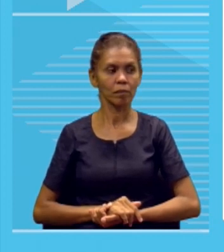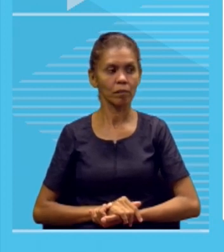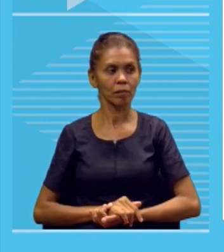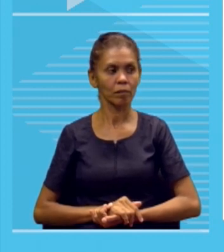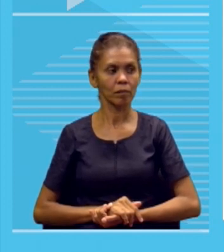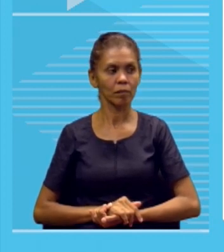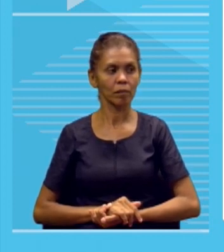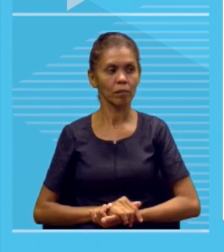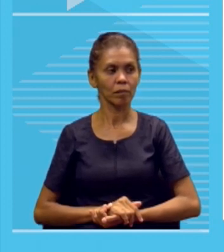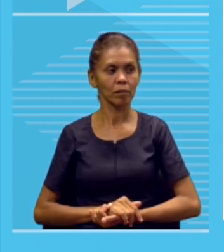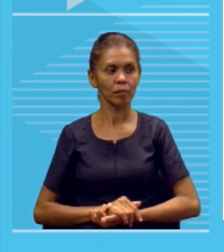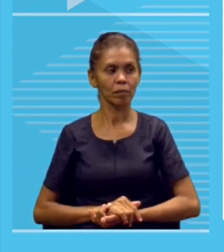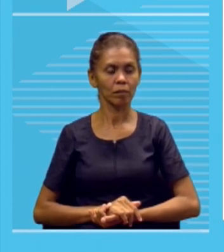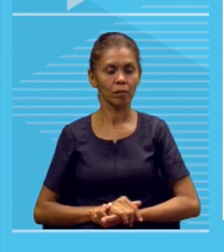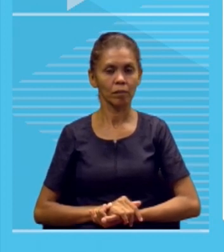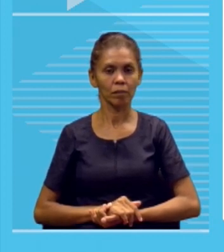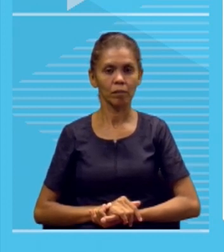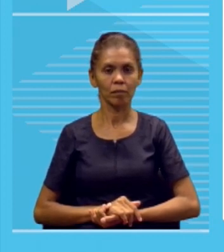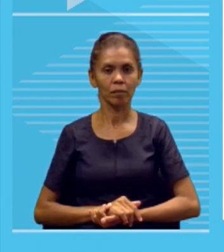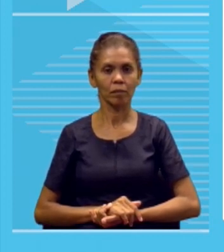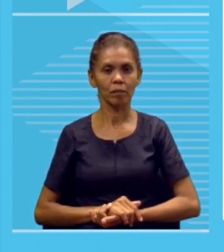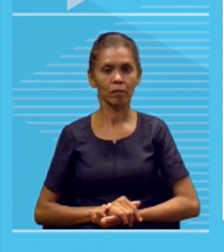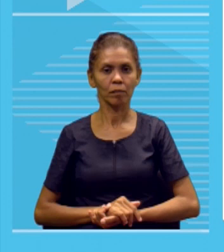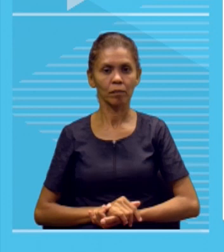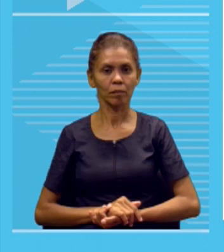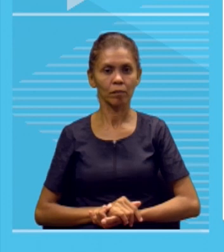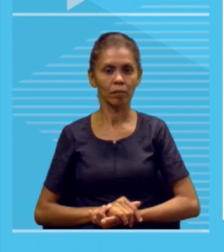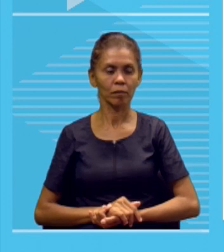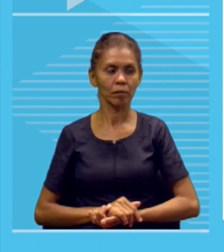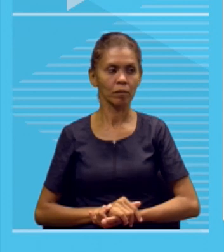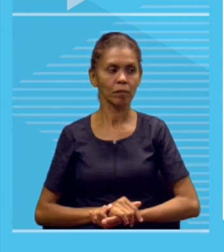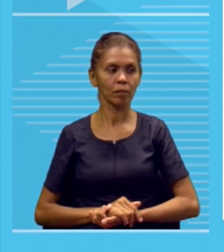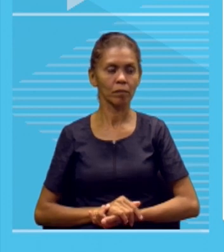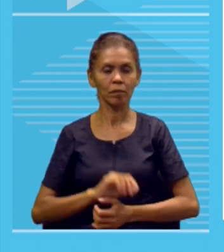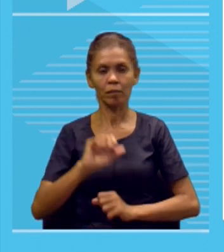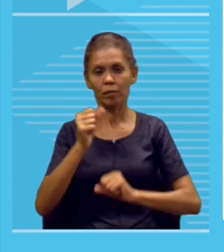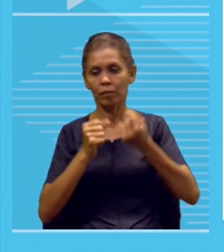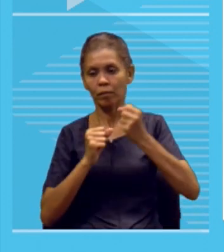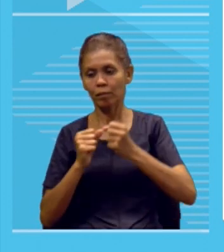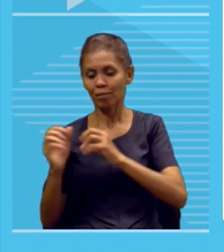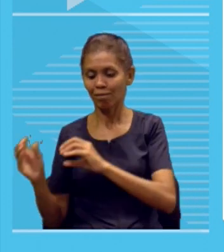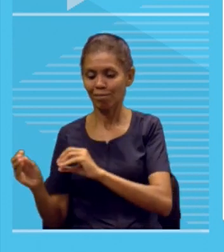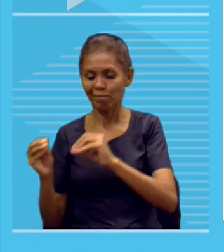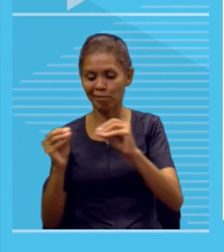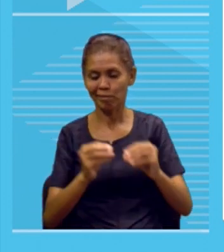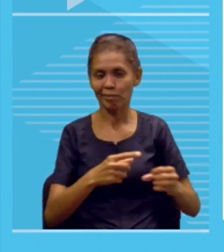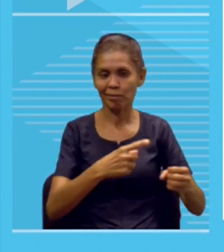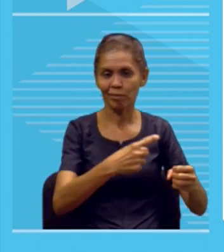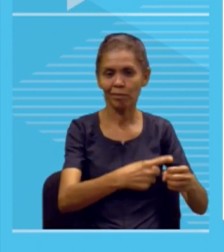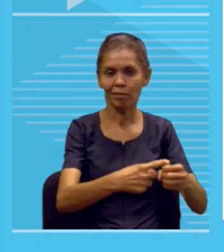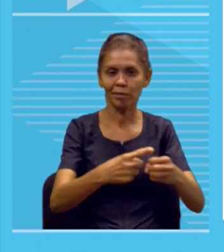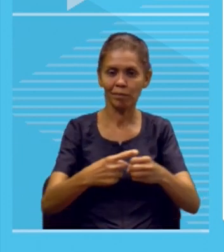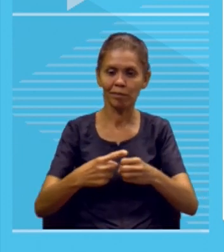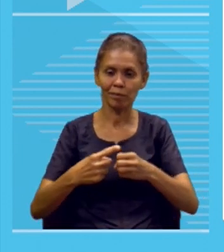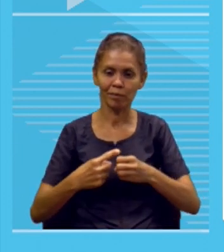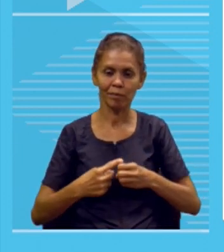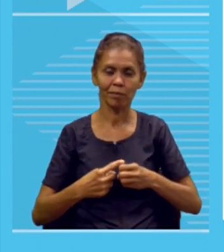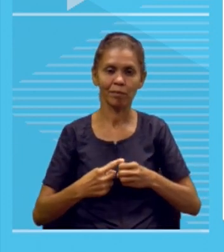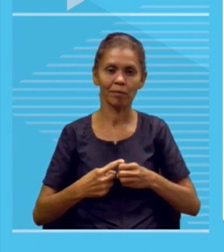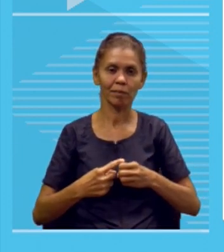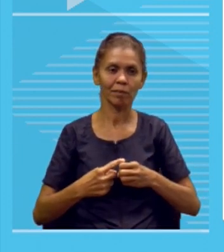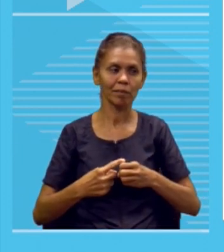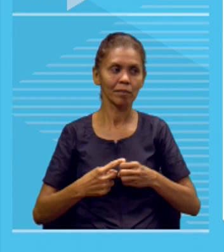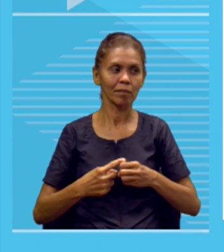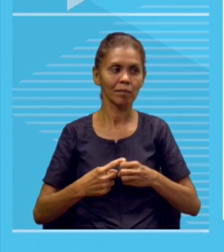um processo de des um, começa a enviar as indústrias para o interior, para as regiões mais afastadas, até por